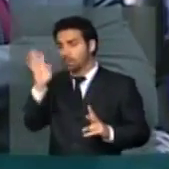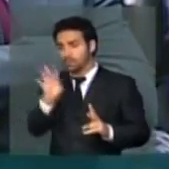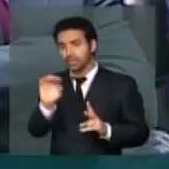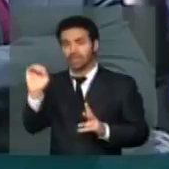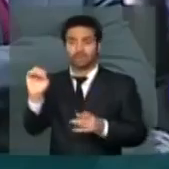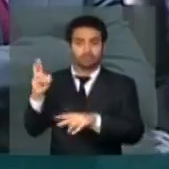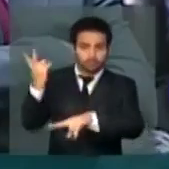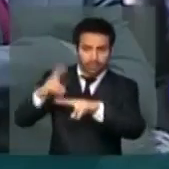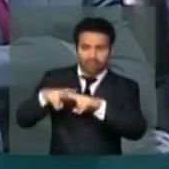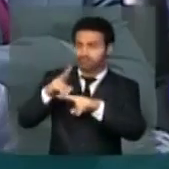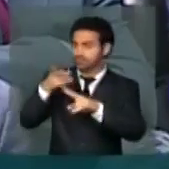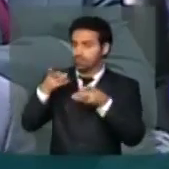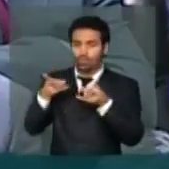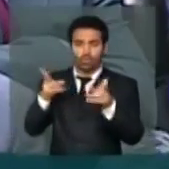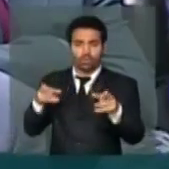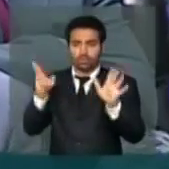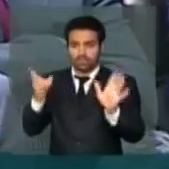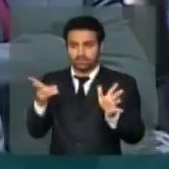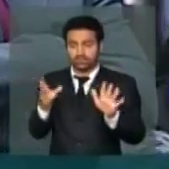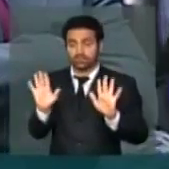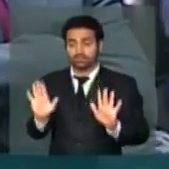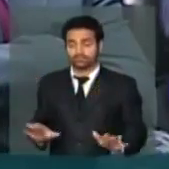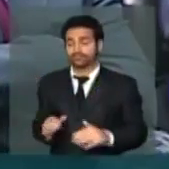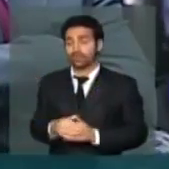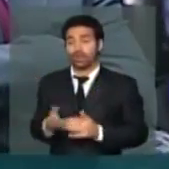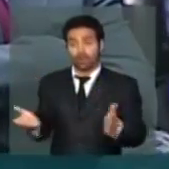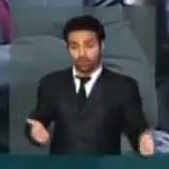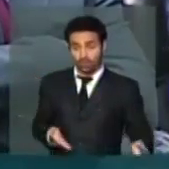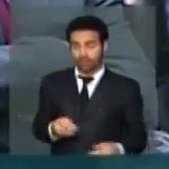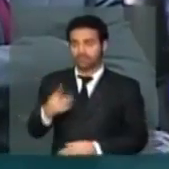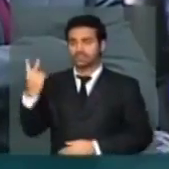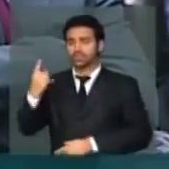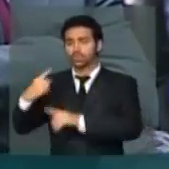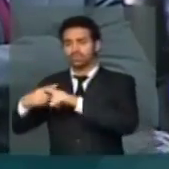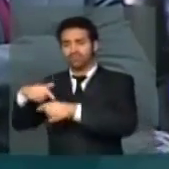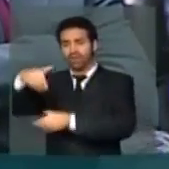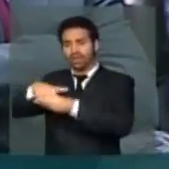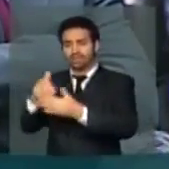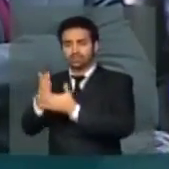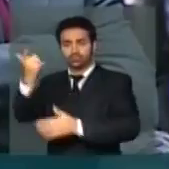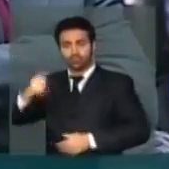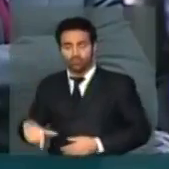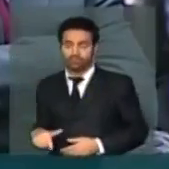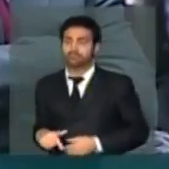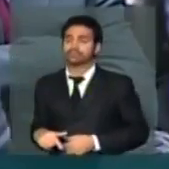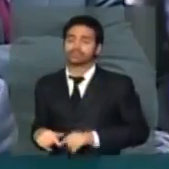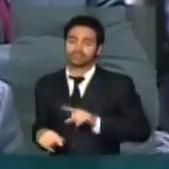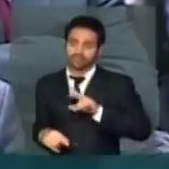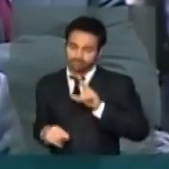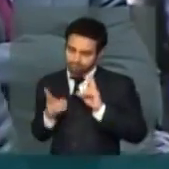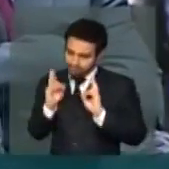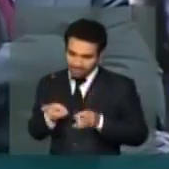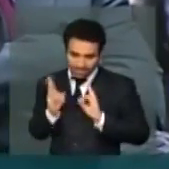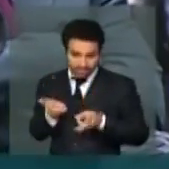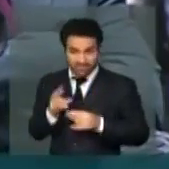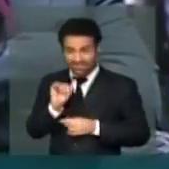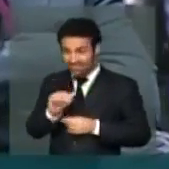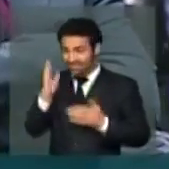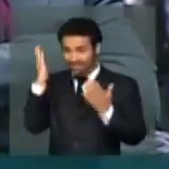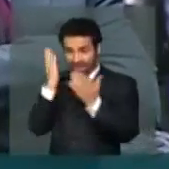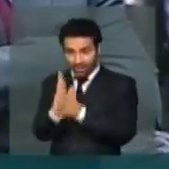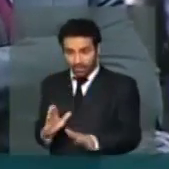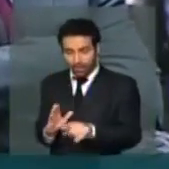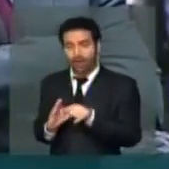presos. Agora a reeleição é outro motivo, porque uma coisa puxa a outra. Acabar com a reeleição